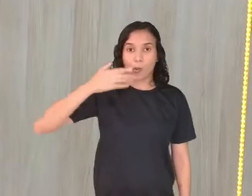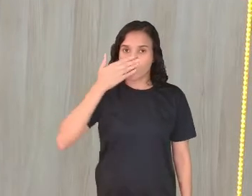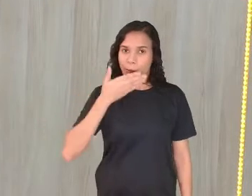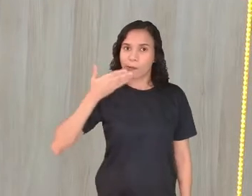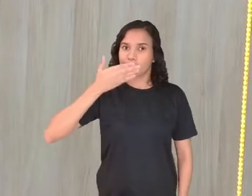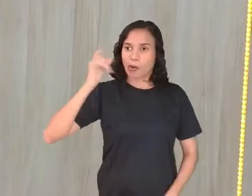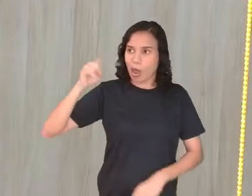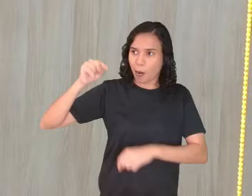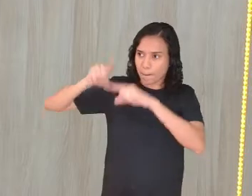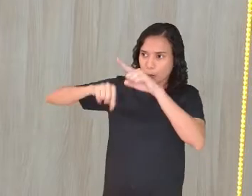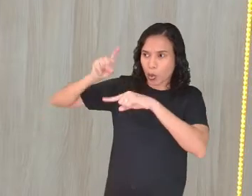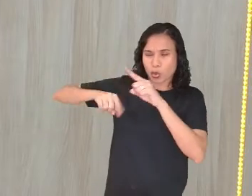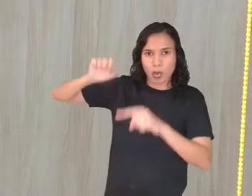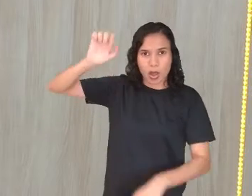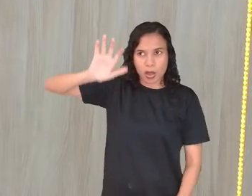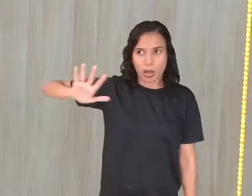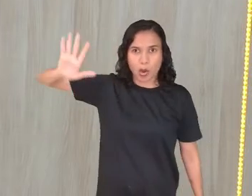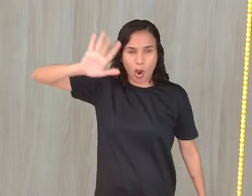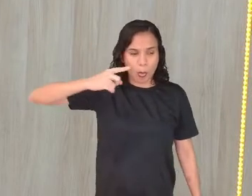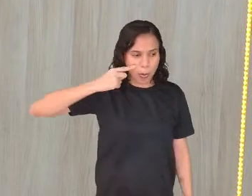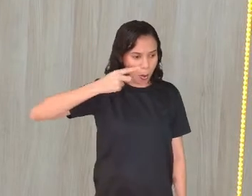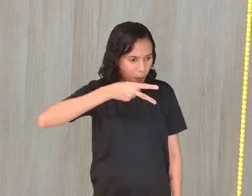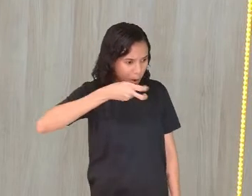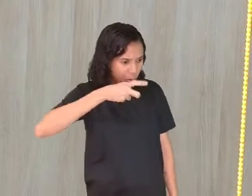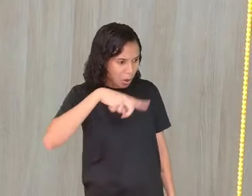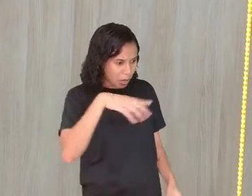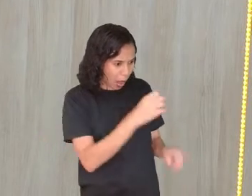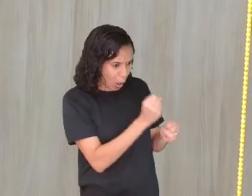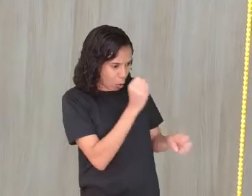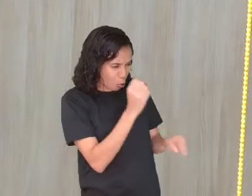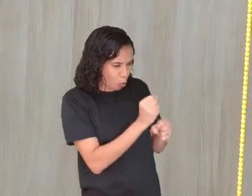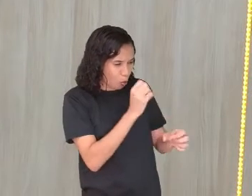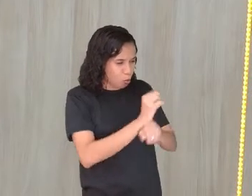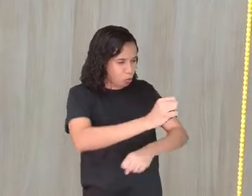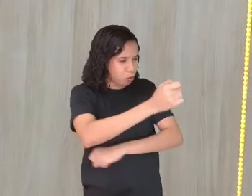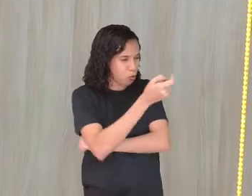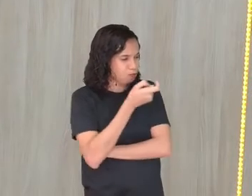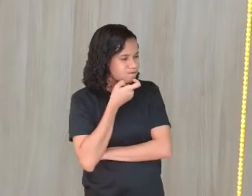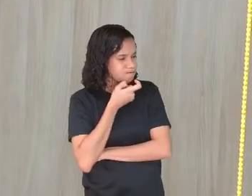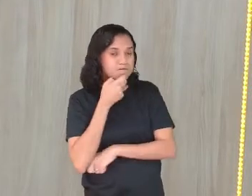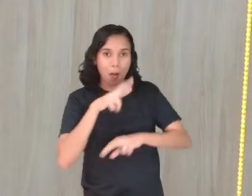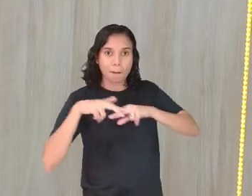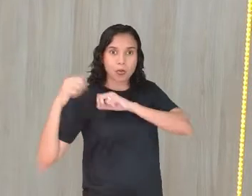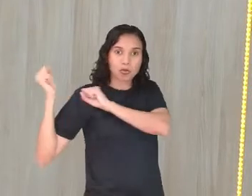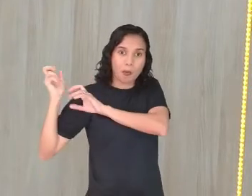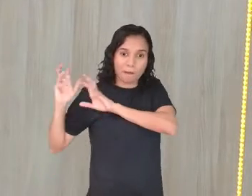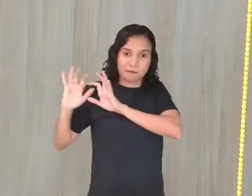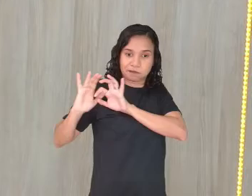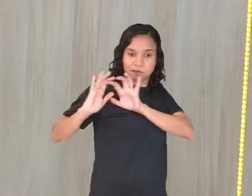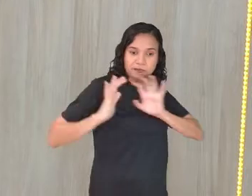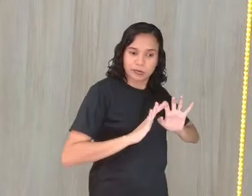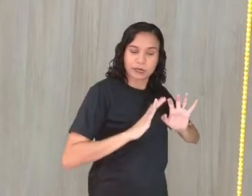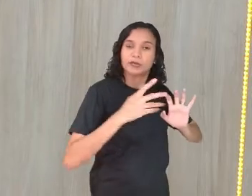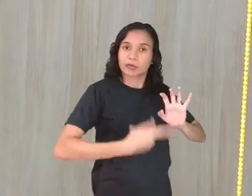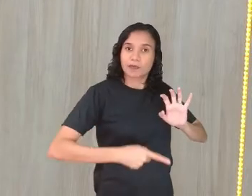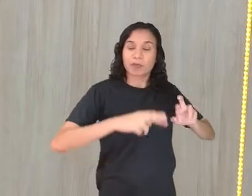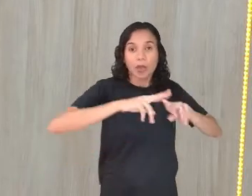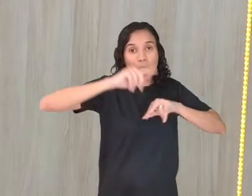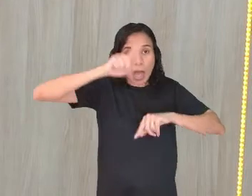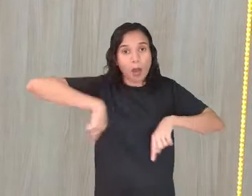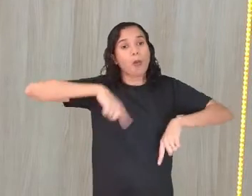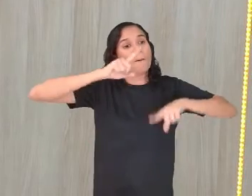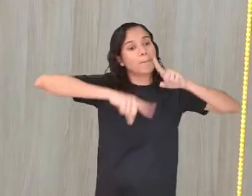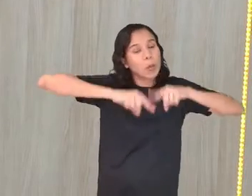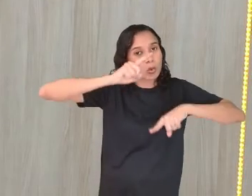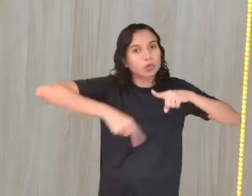os europeus viram que era muito mais lucrativo, né, de trazer. Por isso que vieram, porque era um produto ali que para